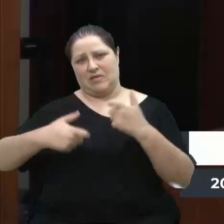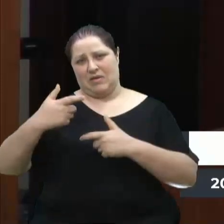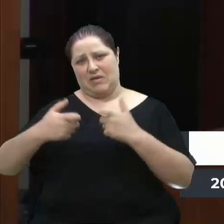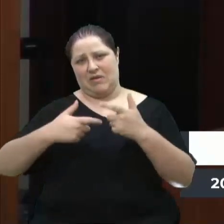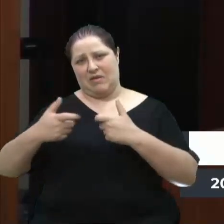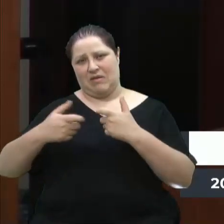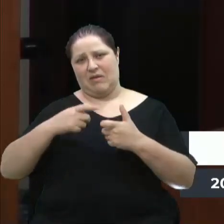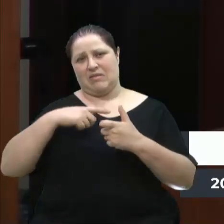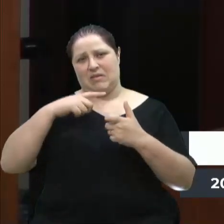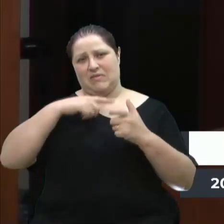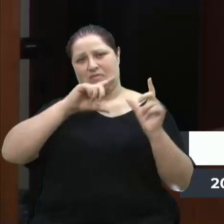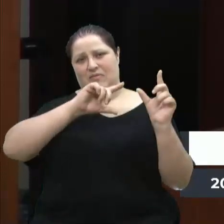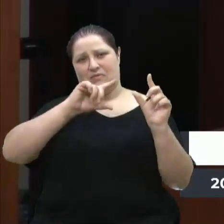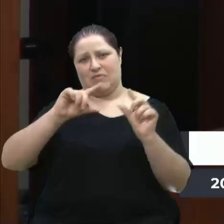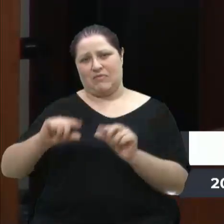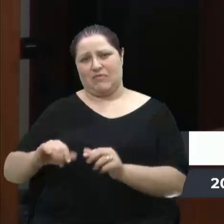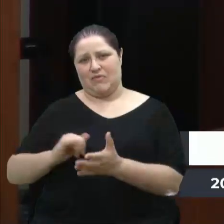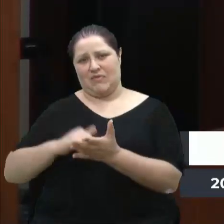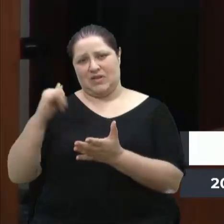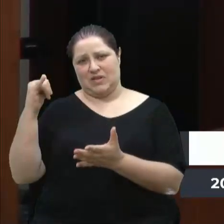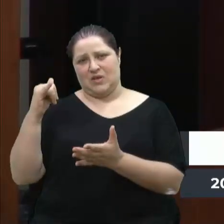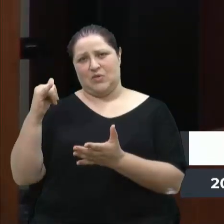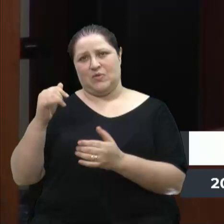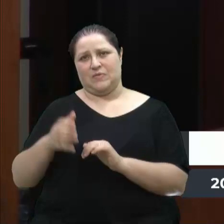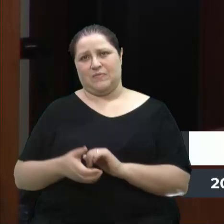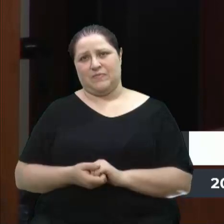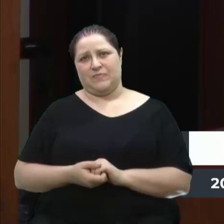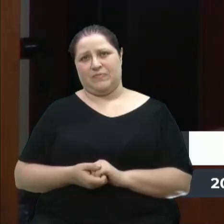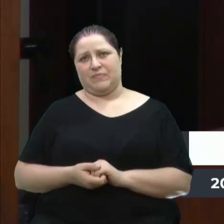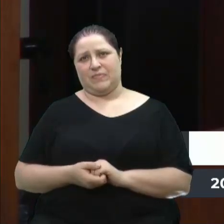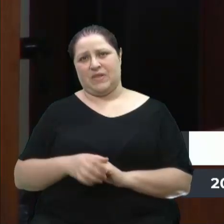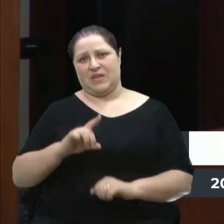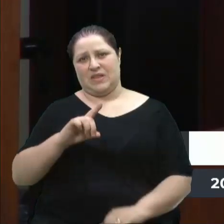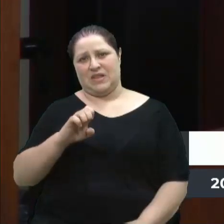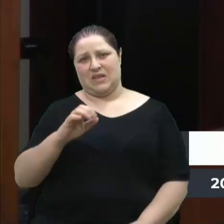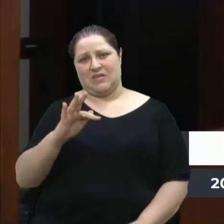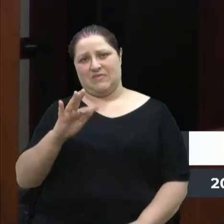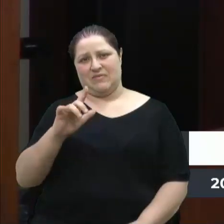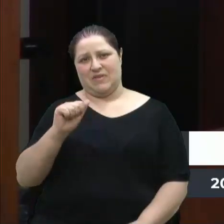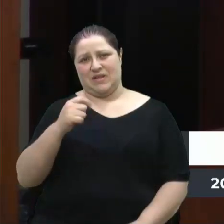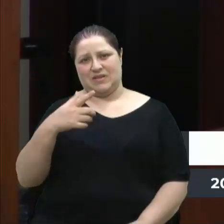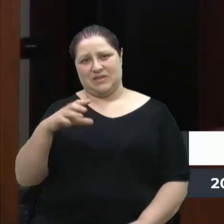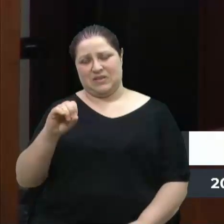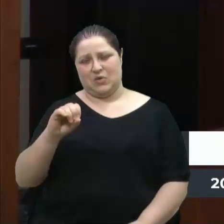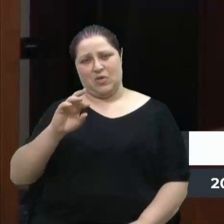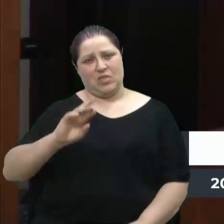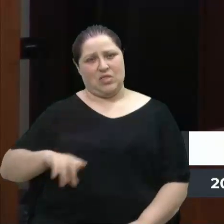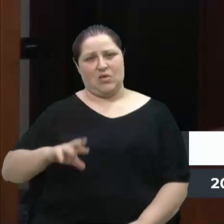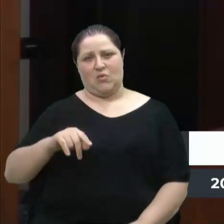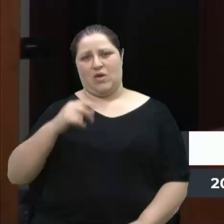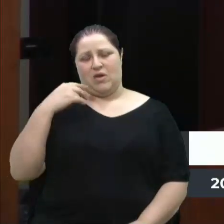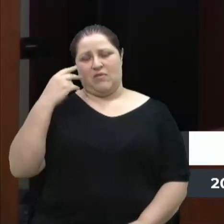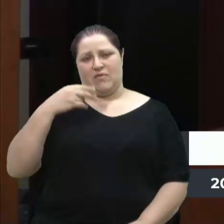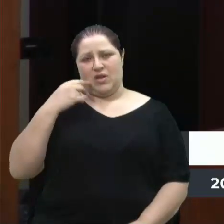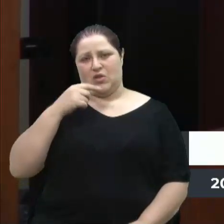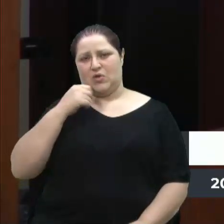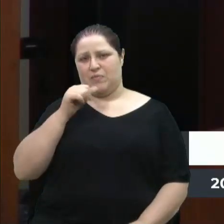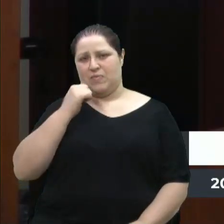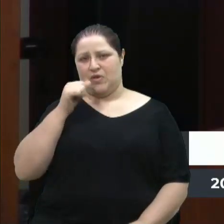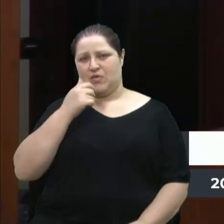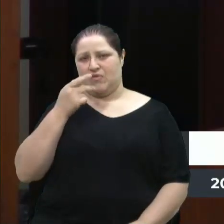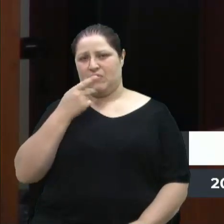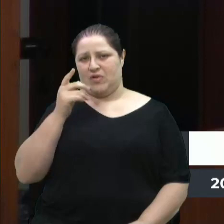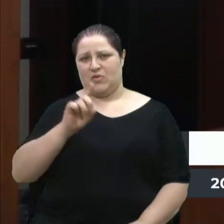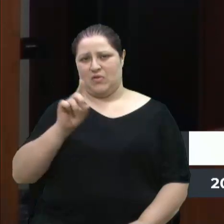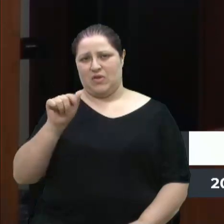mês que vem, vereador Bressan. Deflação. E quem falou isso não é o vereador Marcon. Quem falou isso é